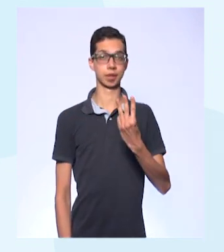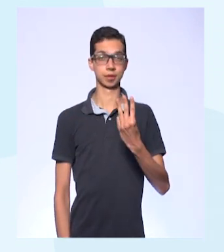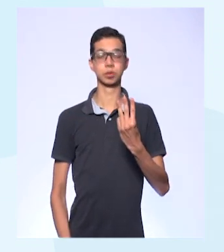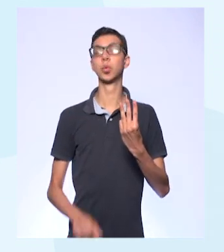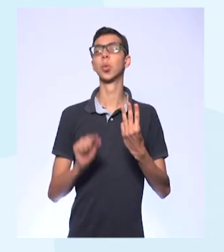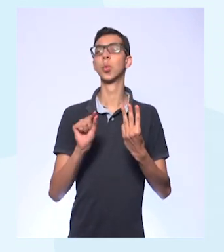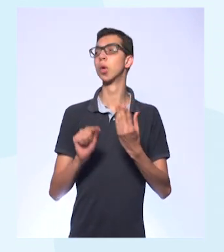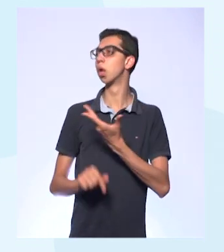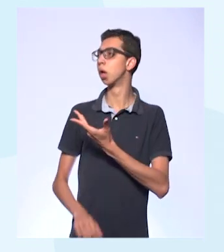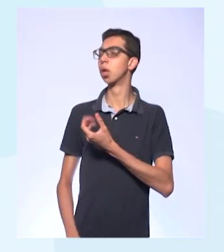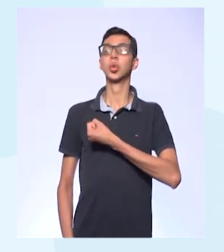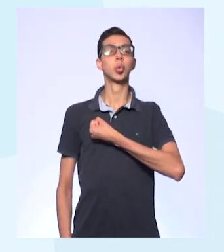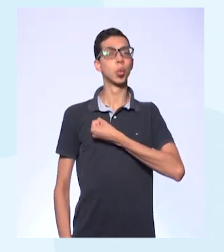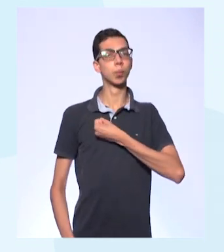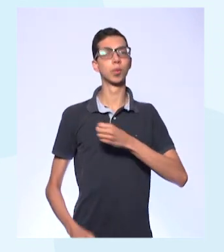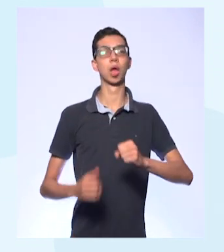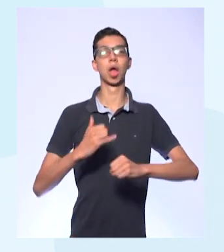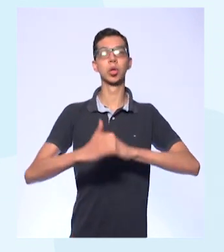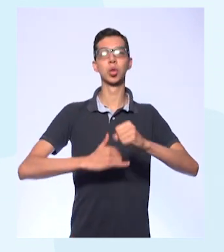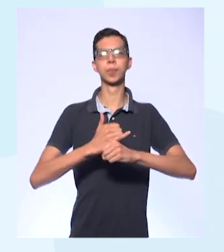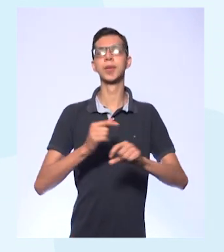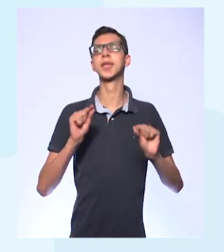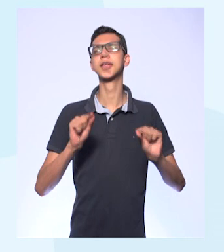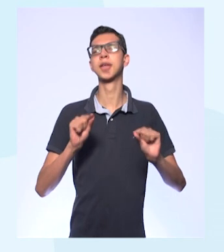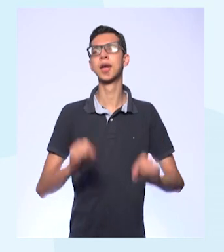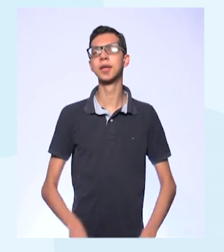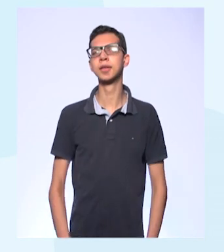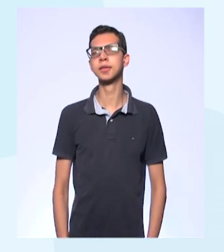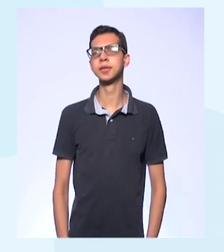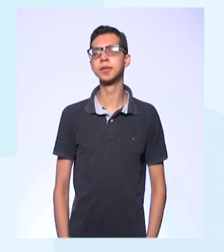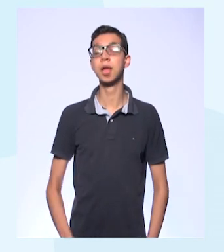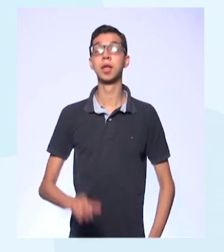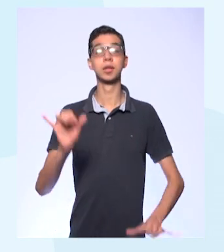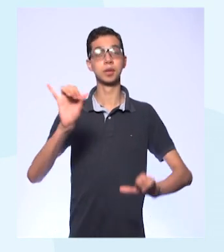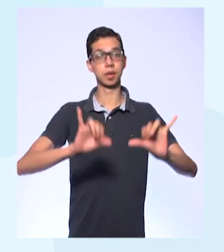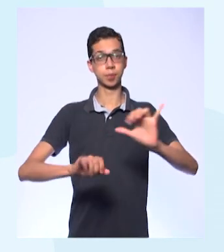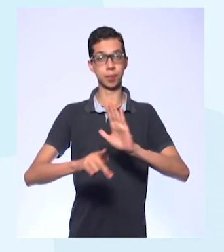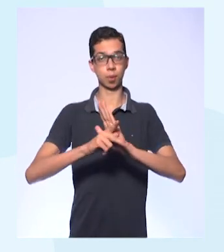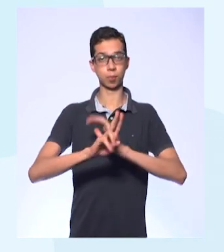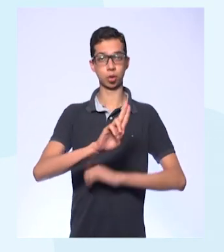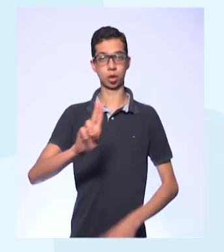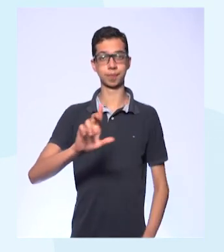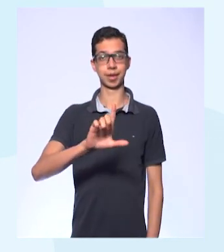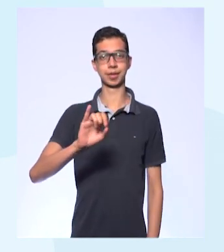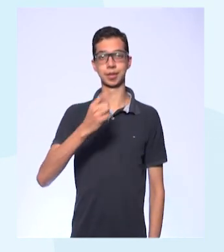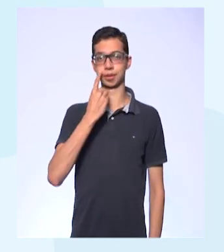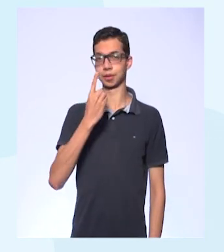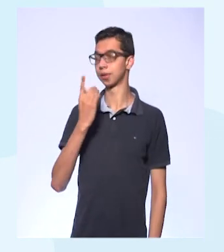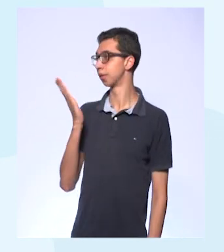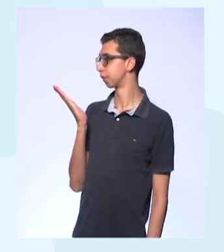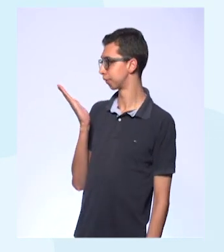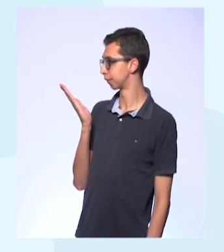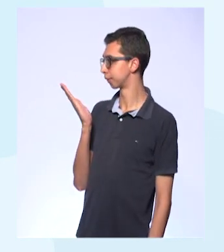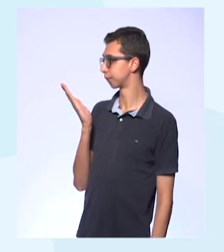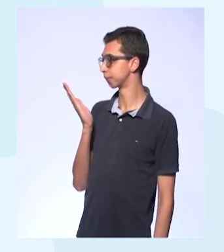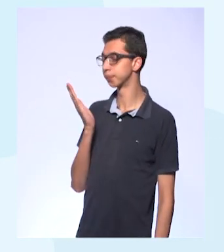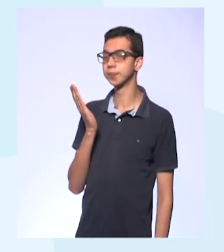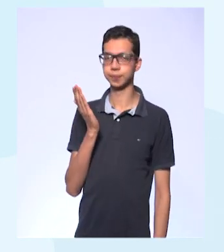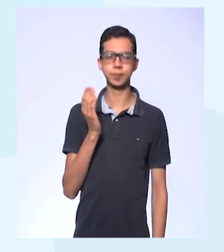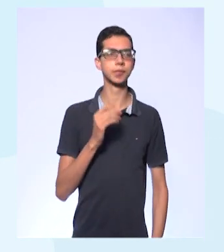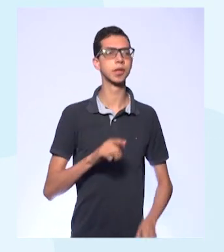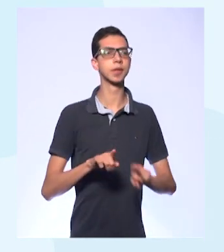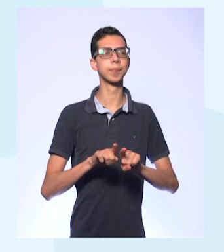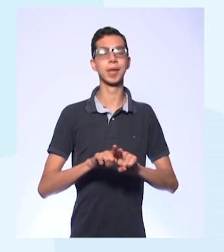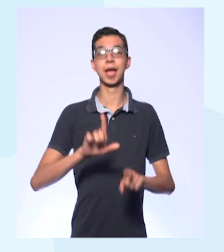quem? Do elemento químico, cujo símbolo químico é Li, está descrito ali. Embaixo da sigla